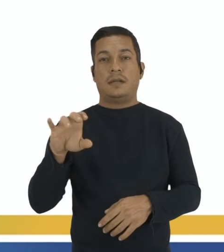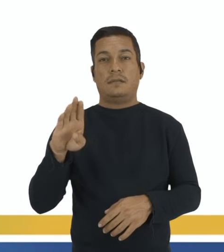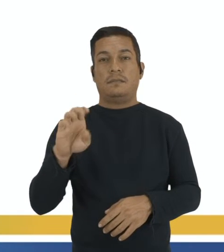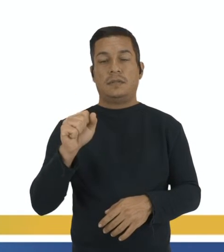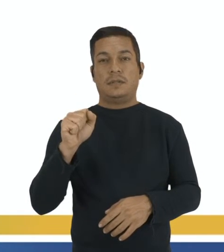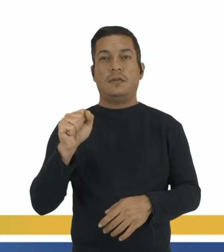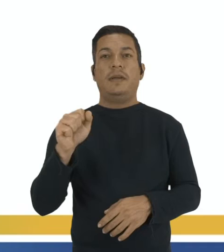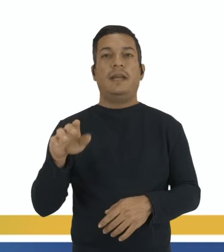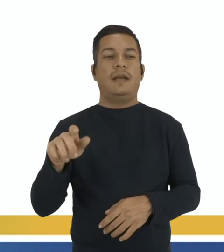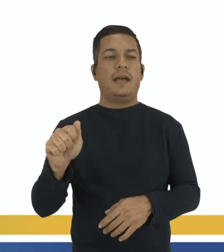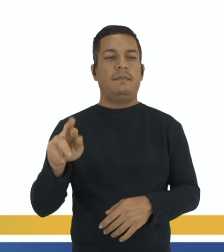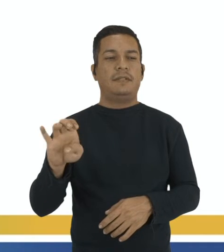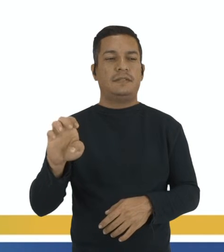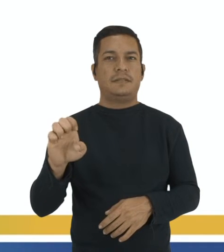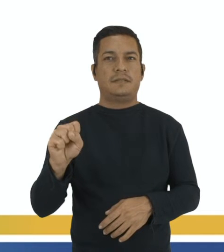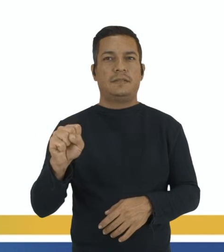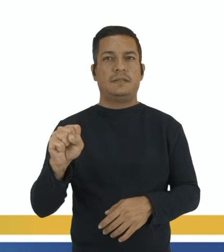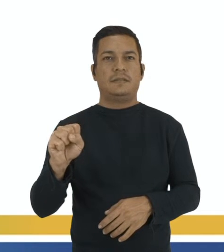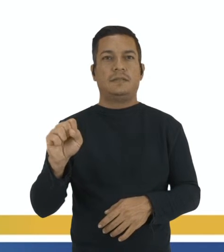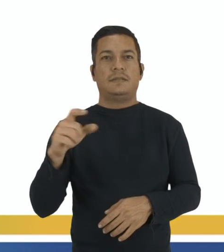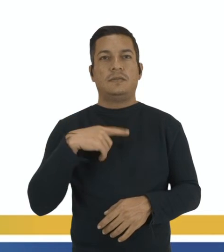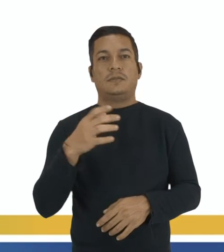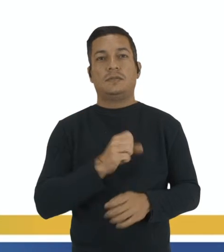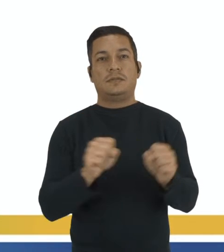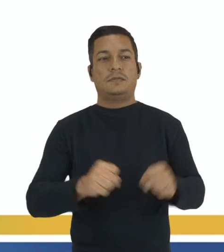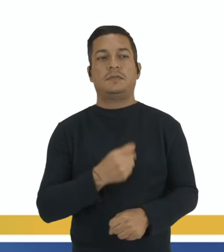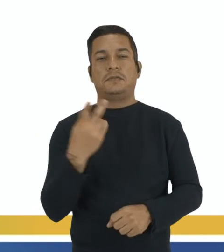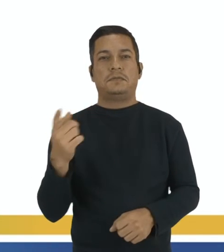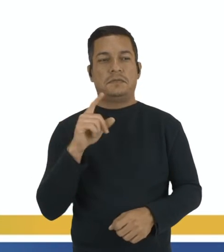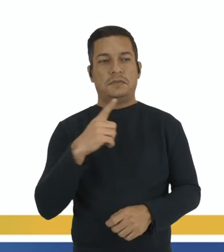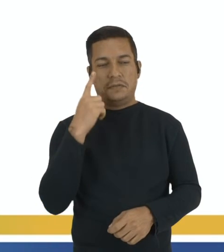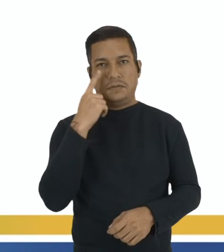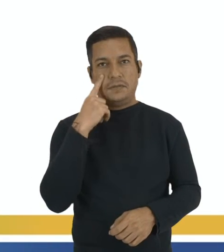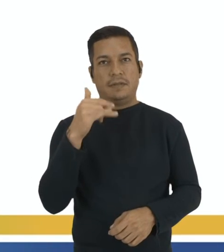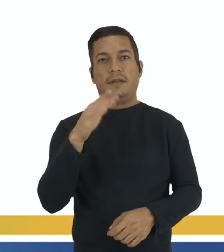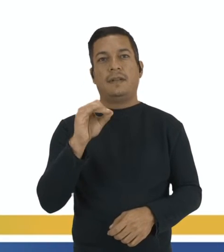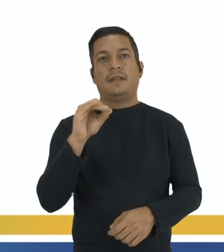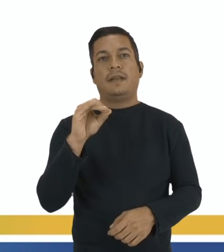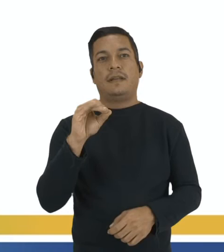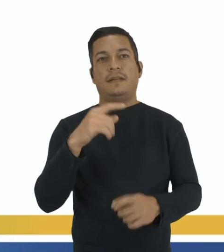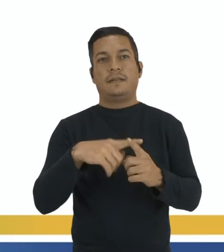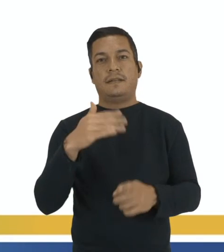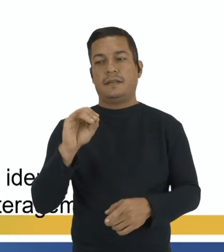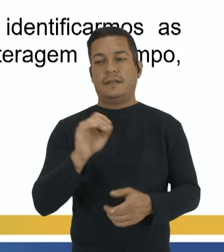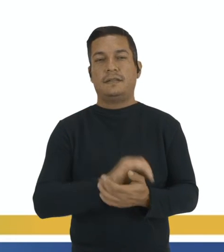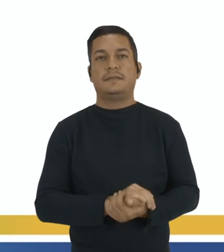numeração que utilizamos, ele é posicional e contado de 10 em 10, ou seja, ele é decimal,